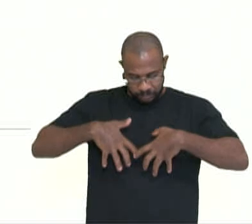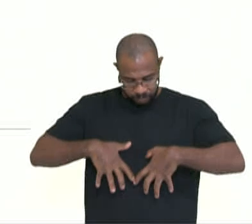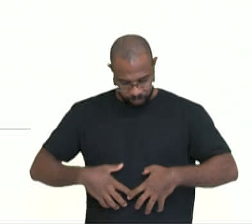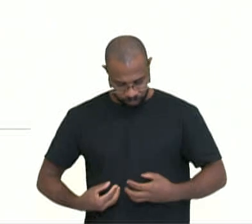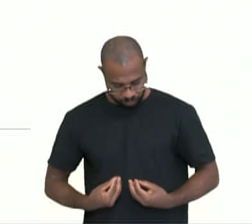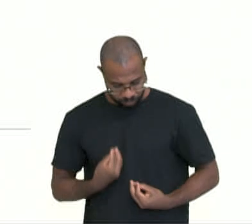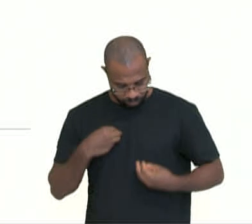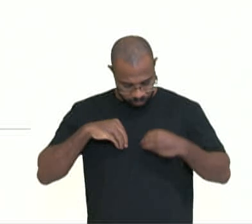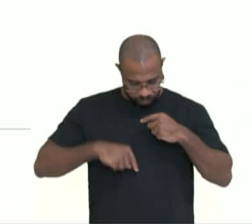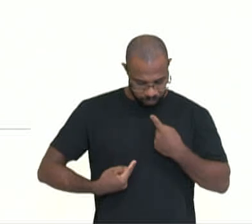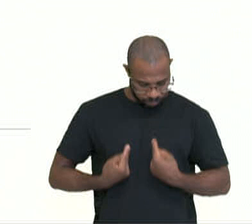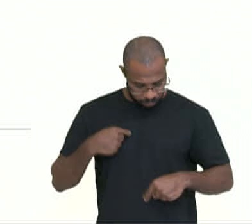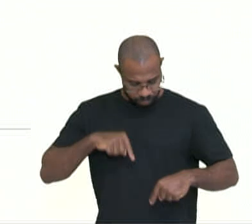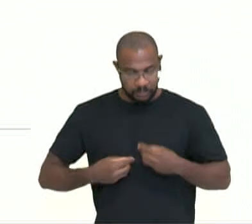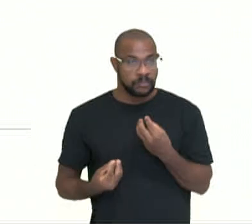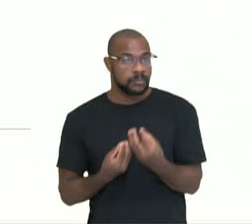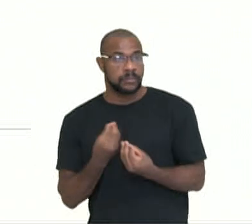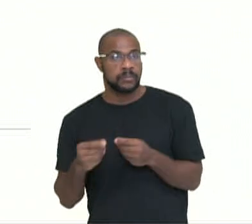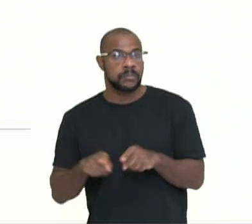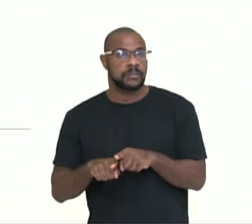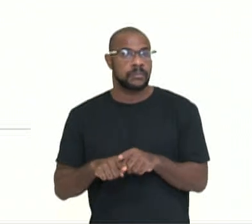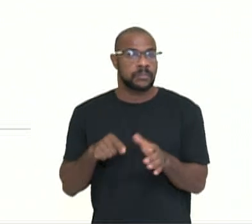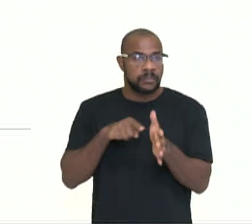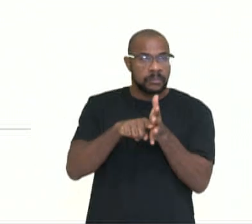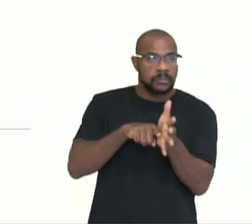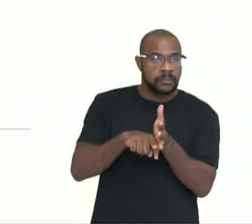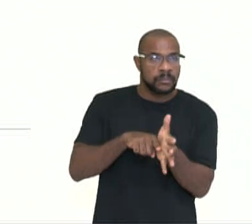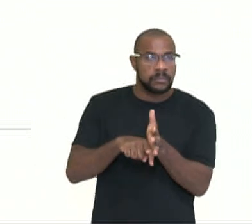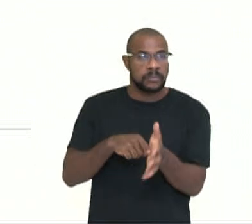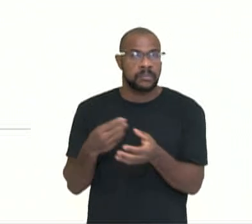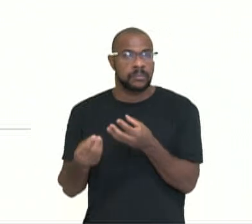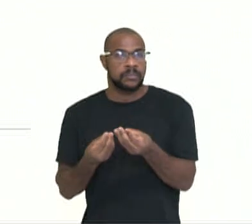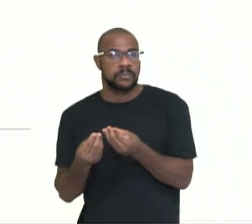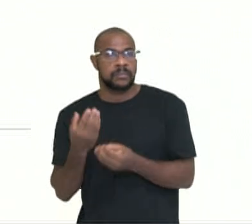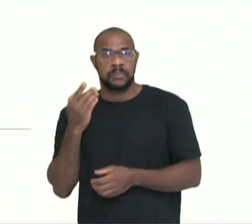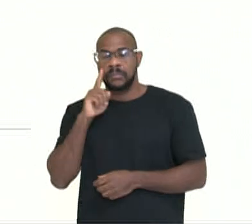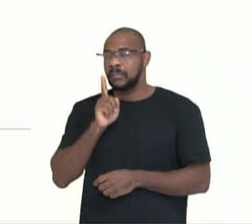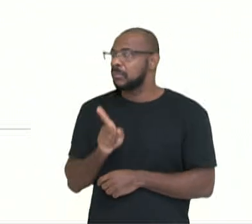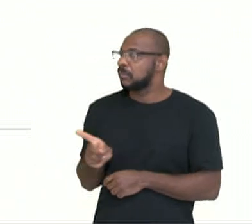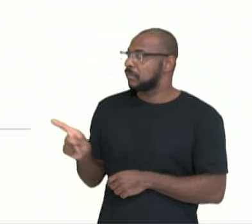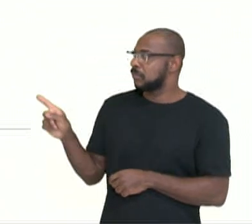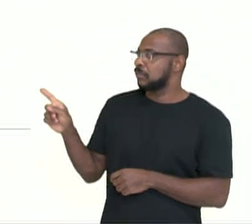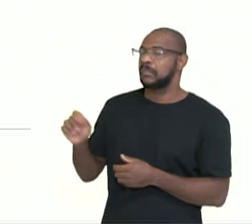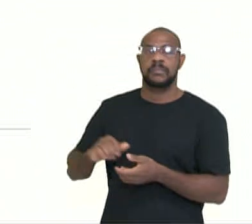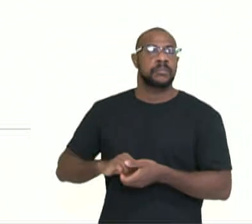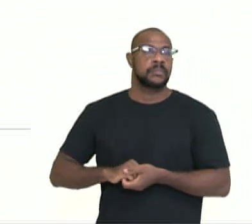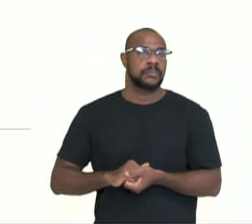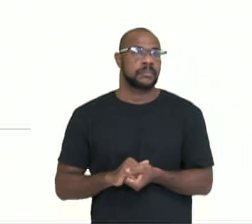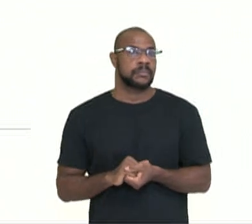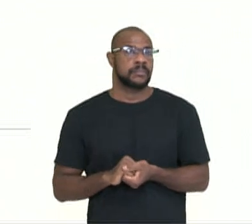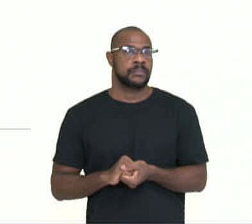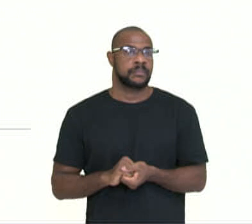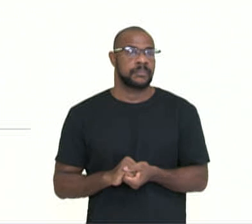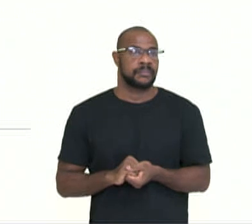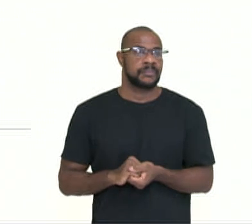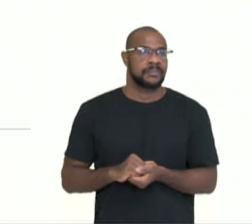a redução de após 3 semanas. Pesquisa foi publicada na revista Nature. E a outra aqui, Zika vírus